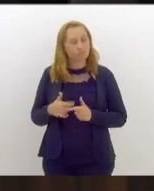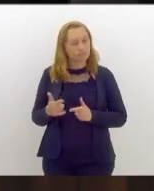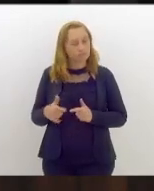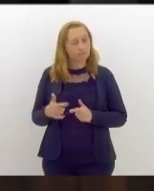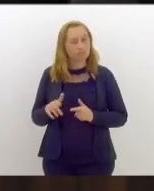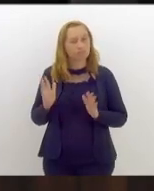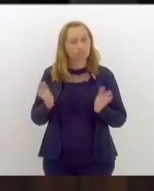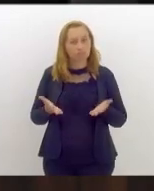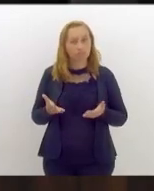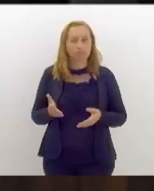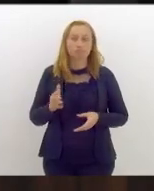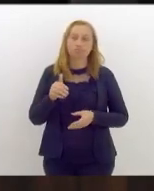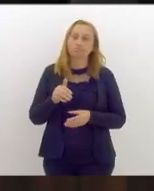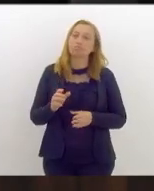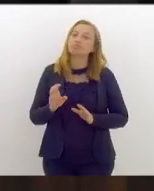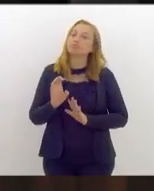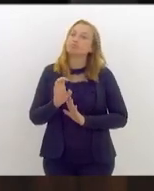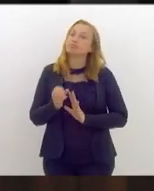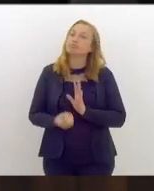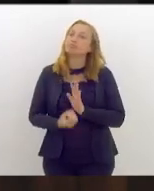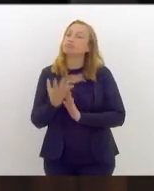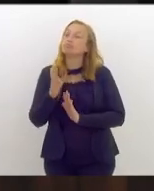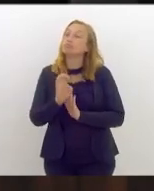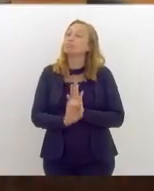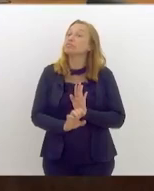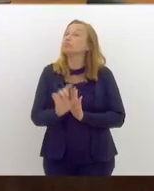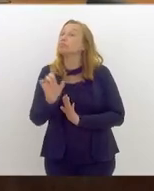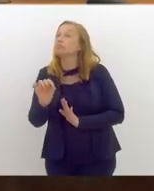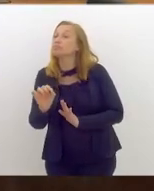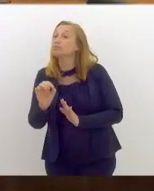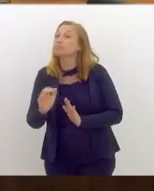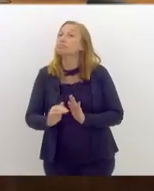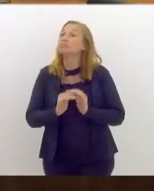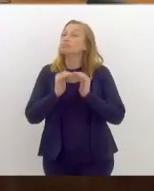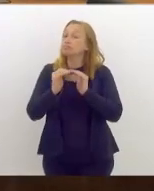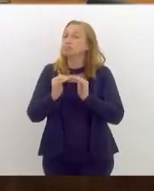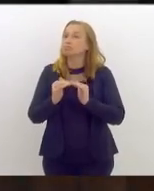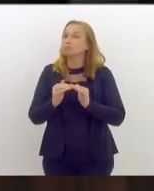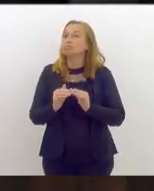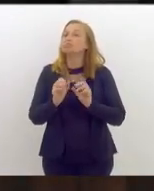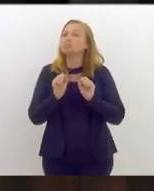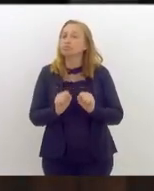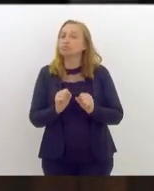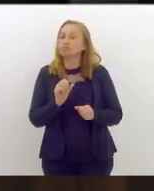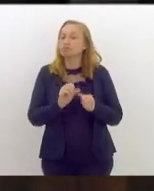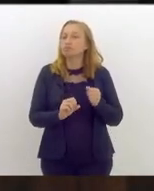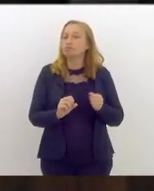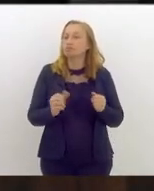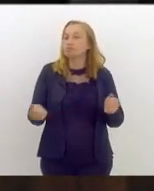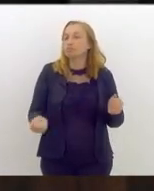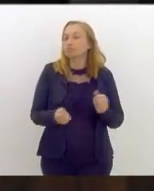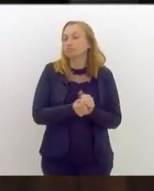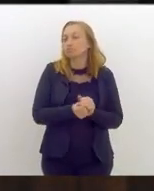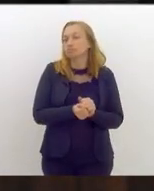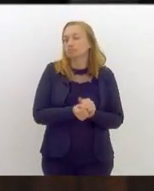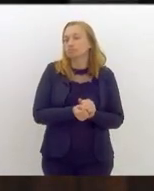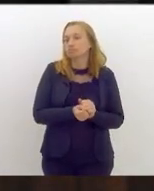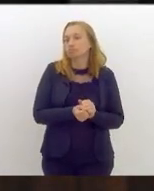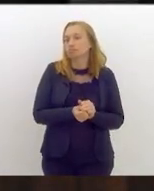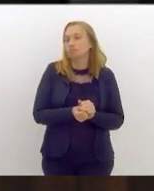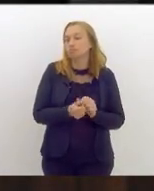só vai poder fazer emenda o que supressiva quando poderia fazer aditivo você restabelecer